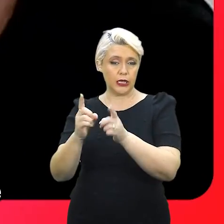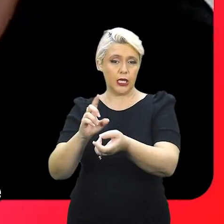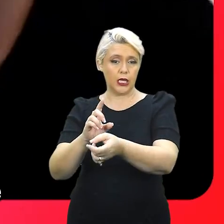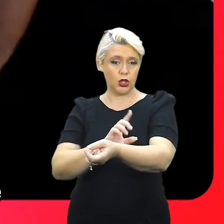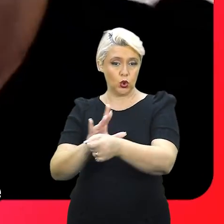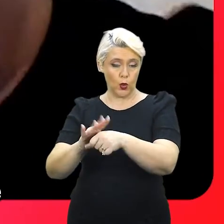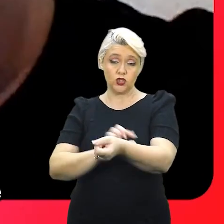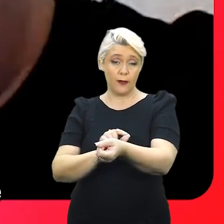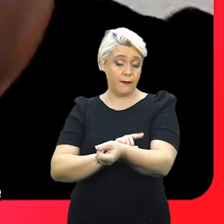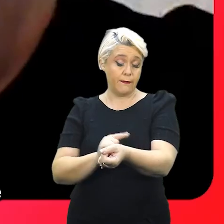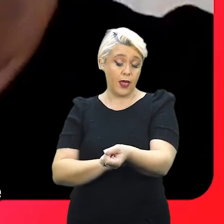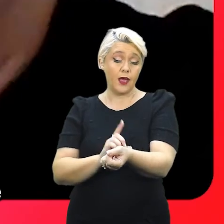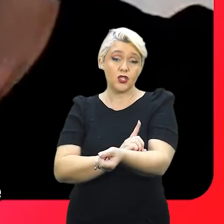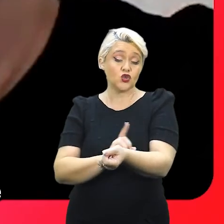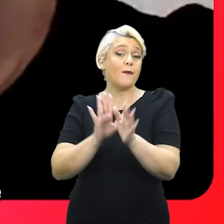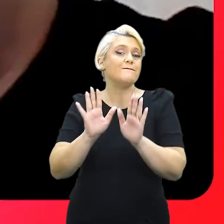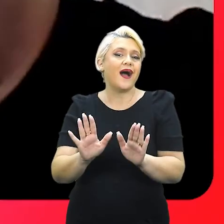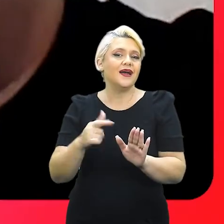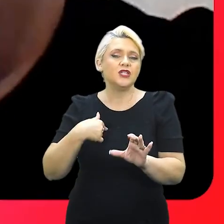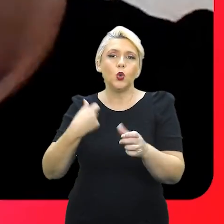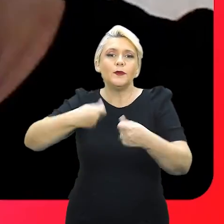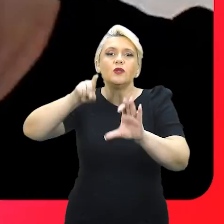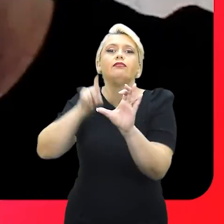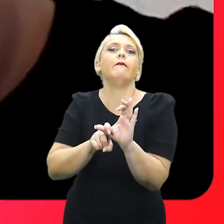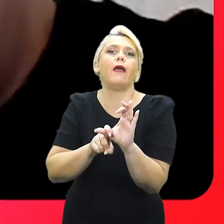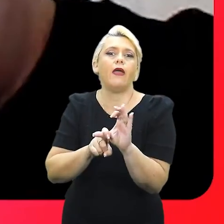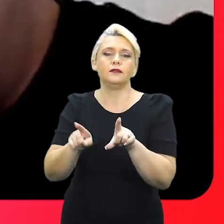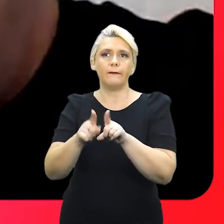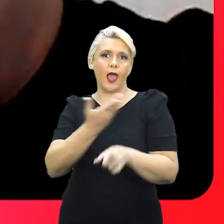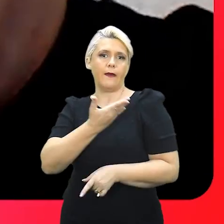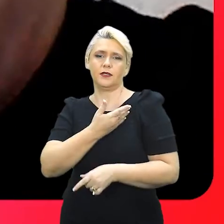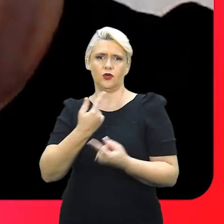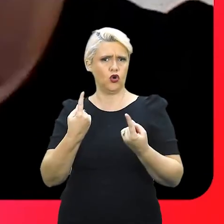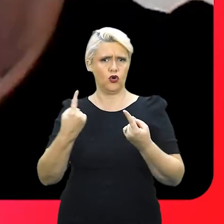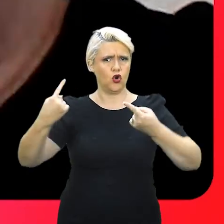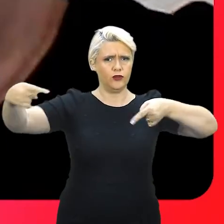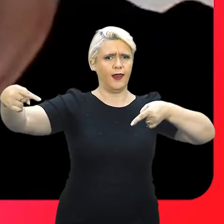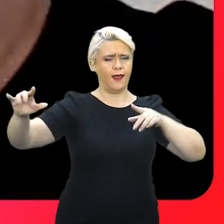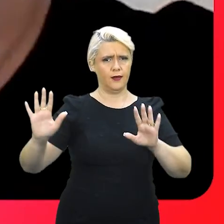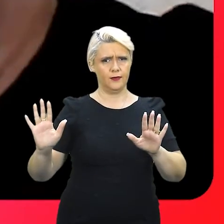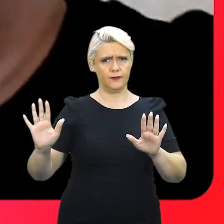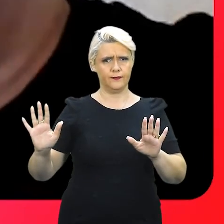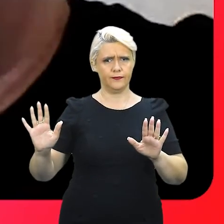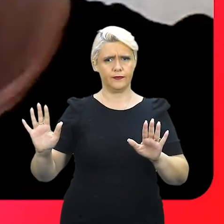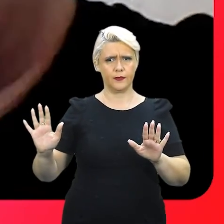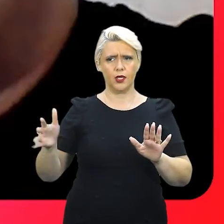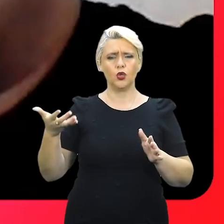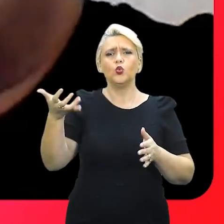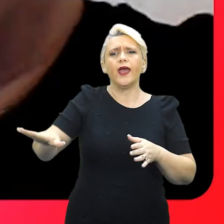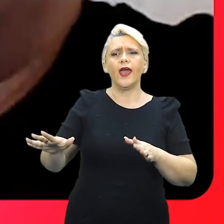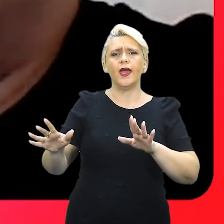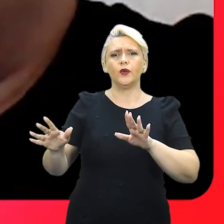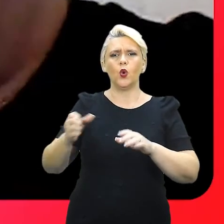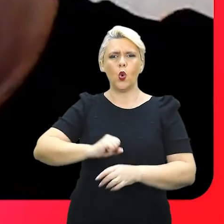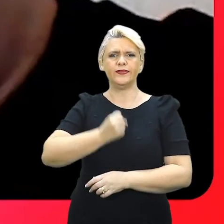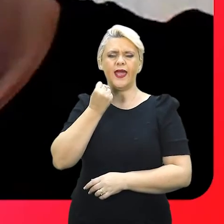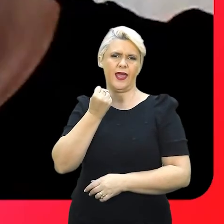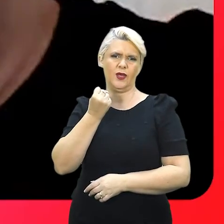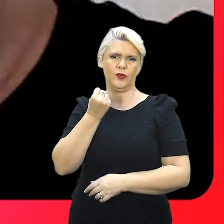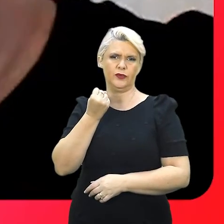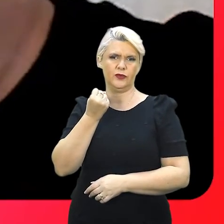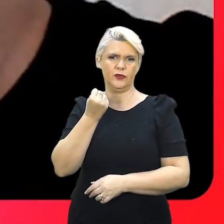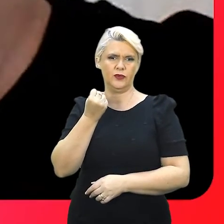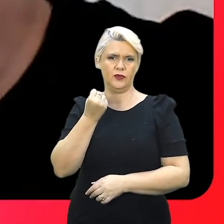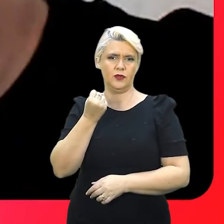tornava dependente dele e aliado dele. Pelo contrário, eu não sou nem oposição nem situação, eu odeio a palavra